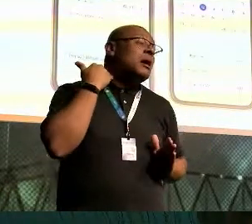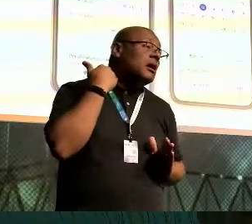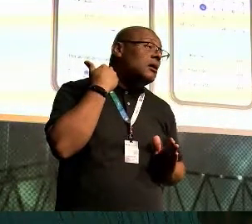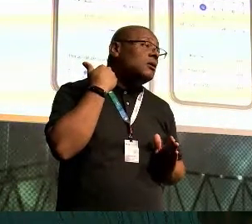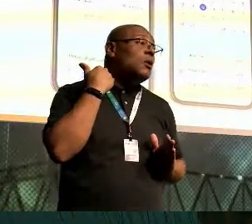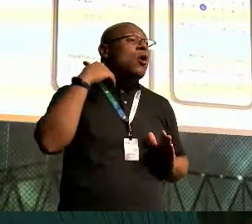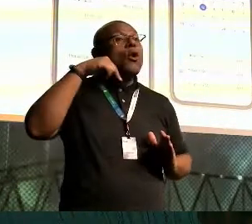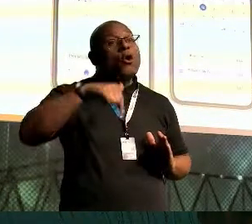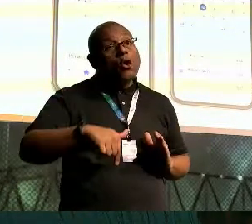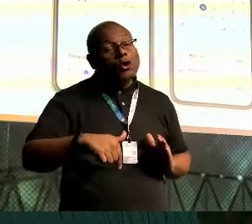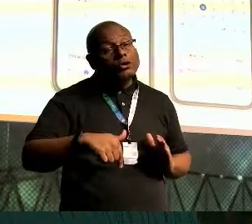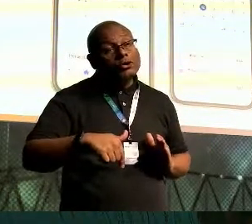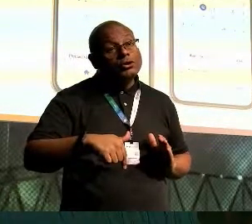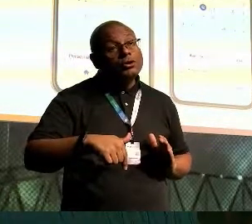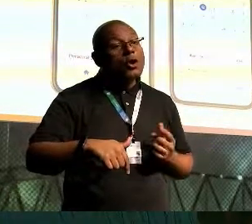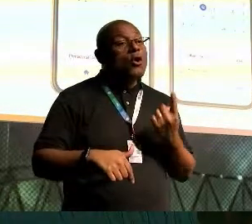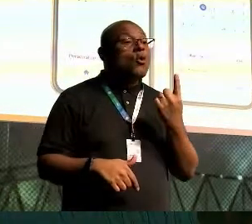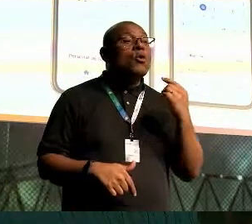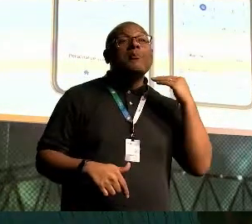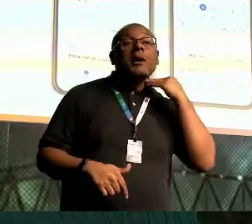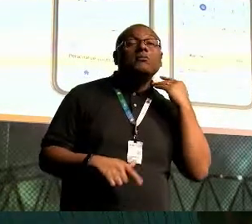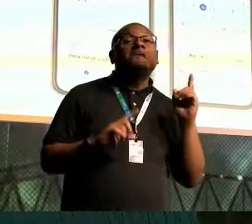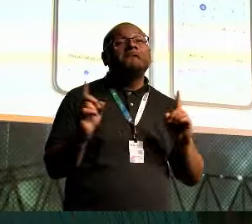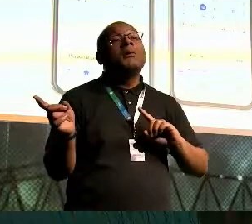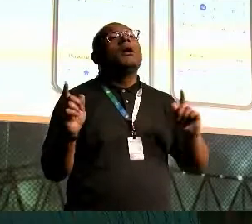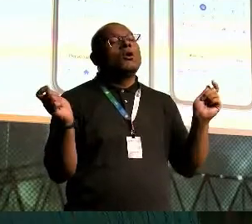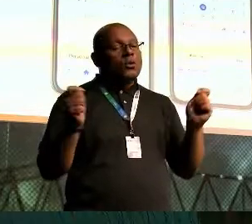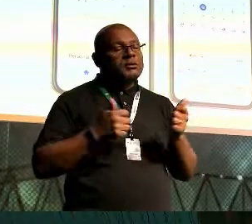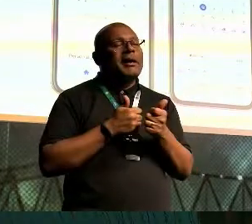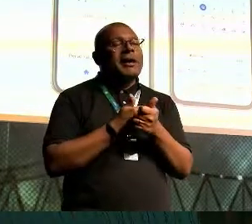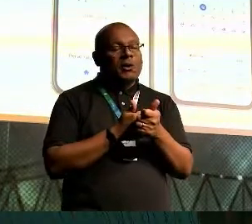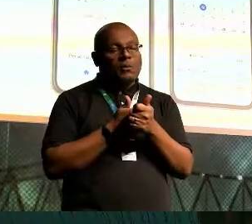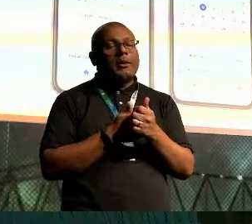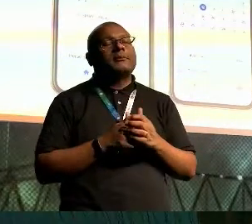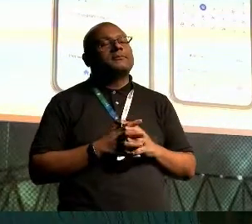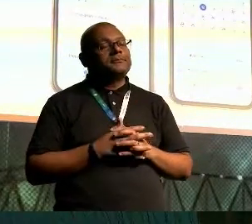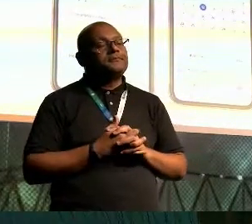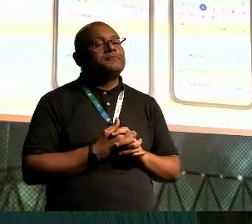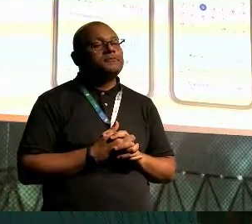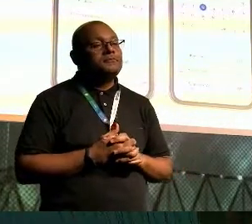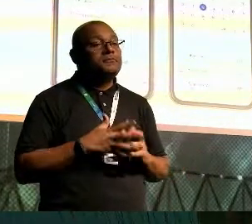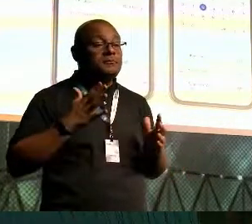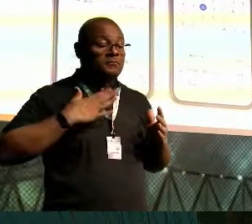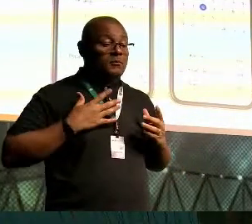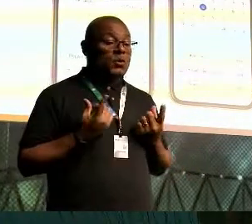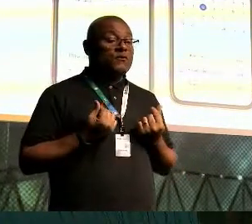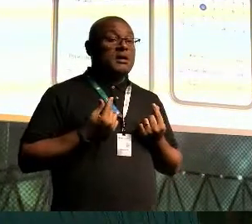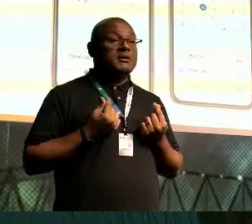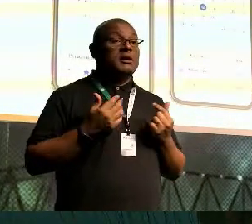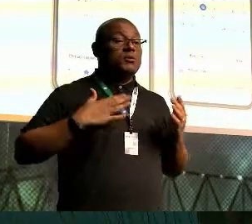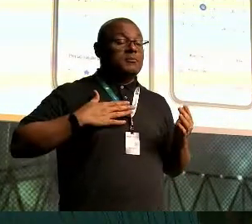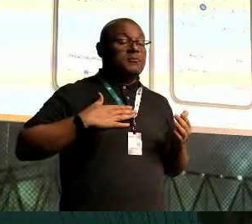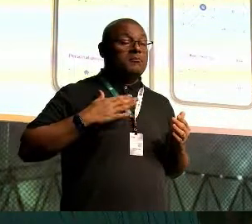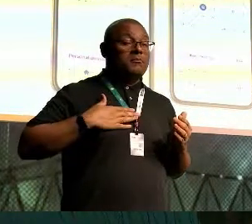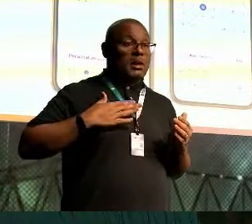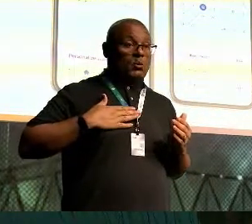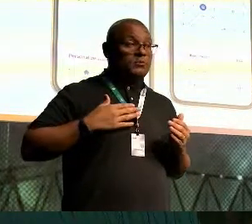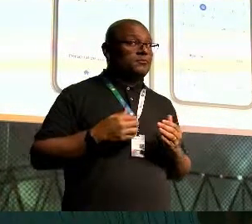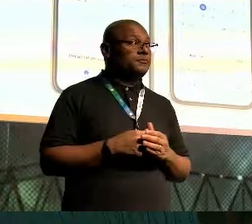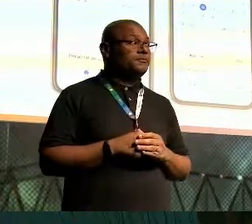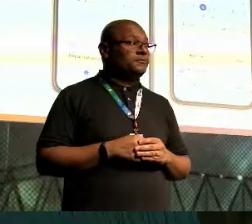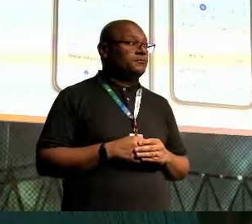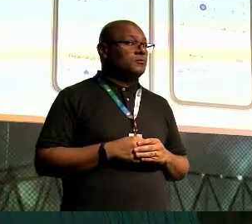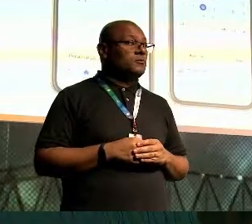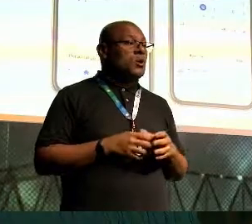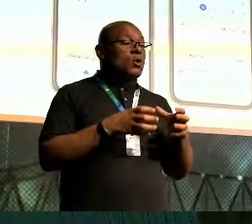que tem hoje em só outro banco. Né? Ele consegue fazer isso. Minhas finanças aqui, eu acho que é a parte